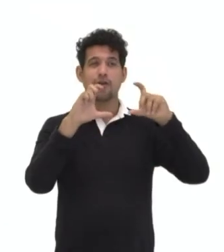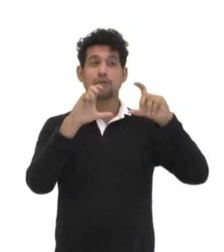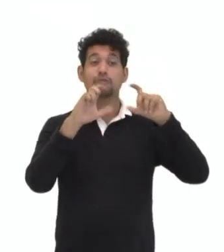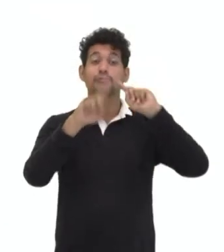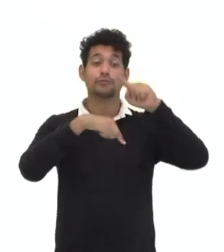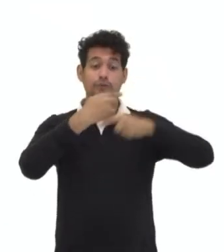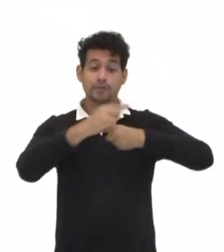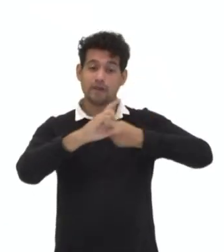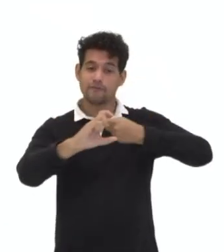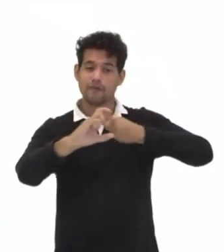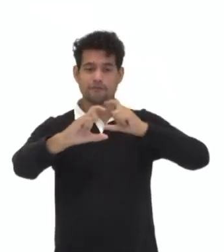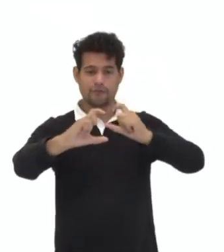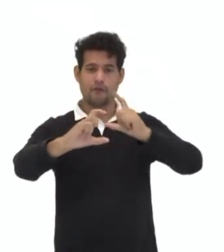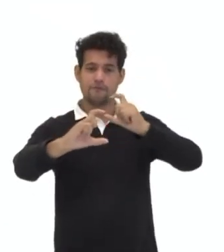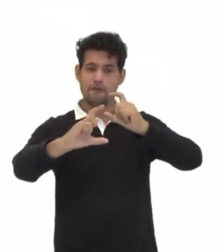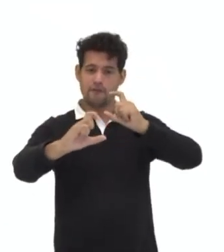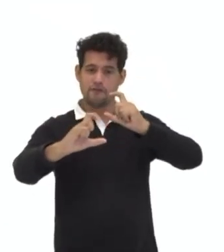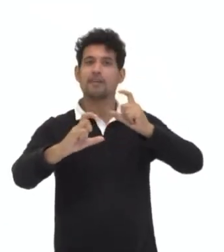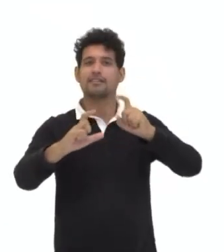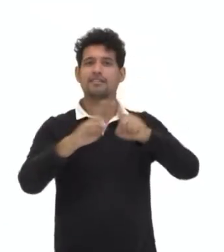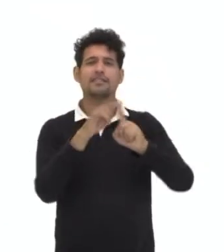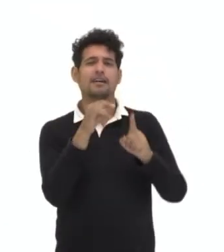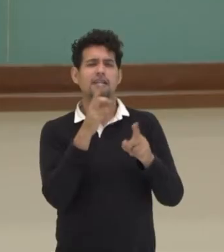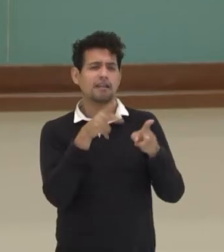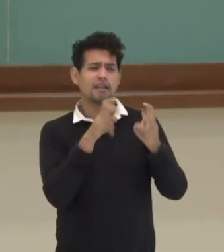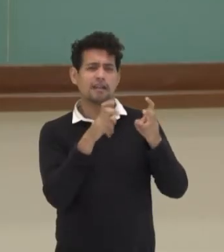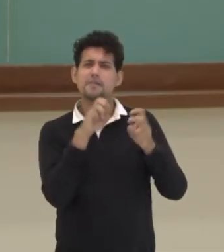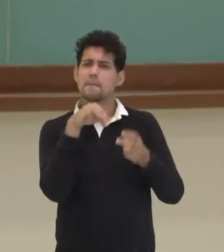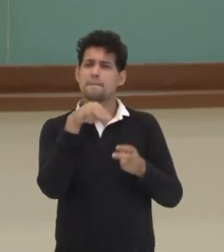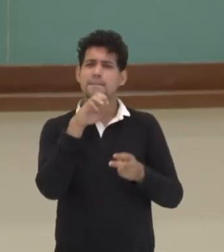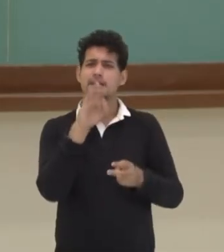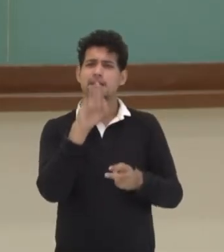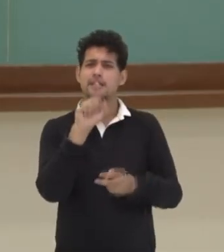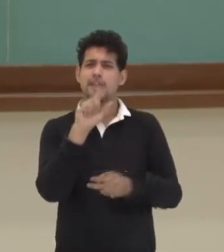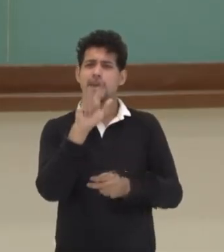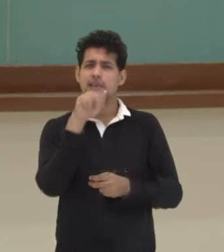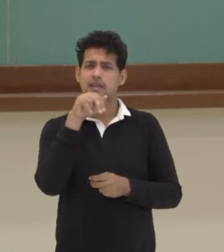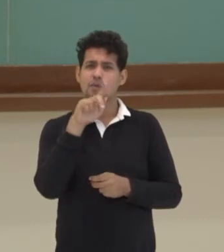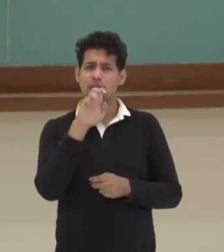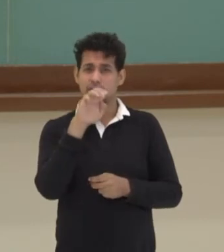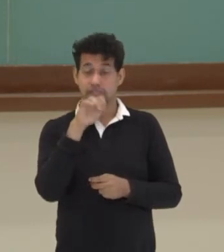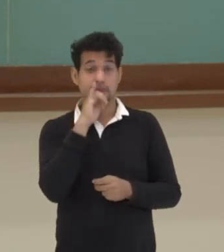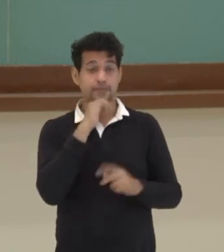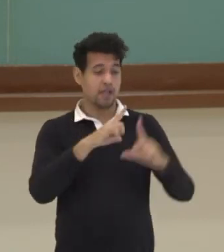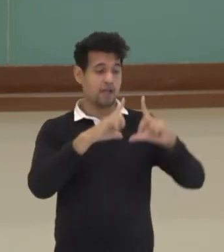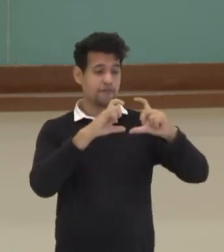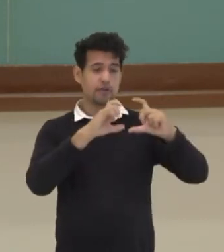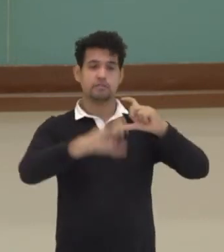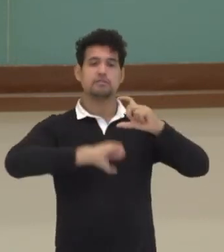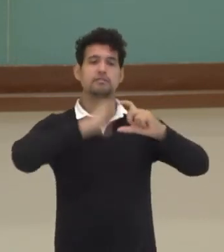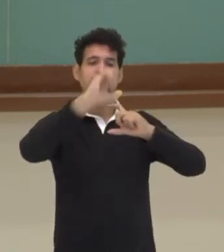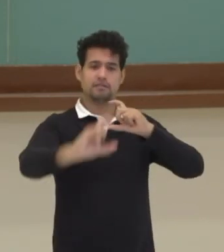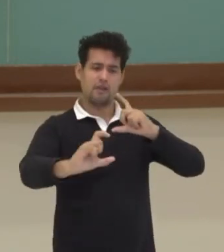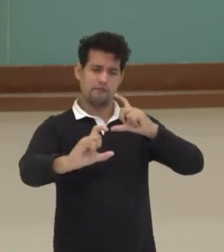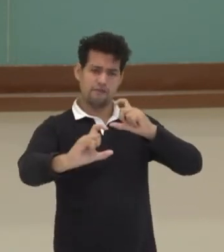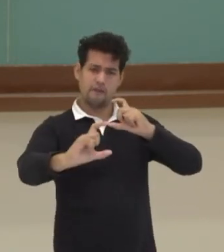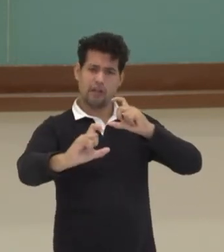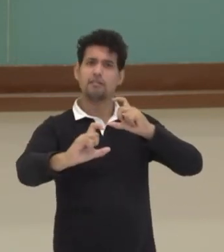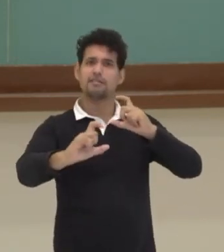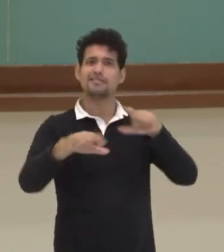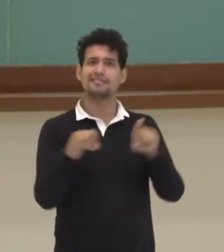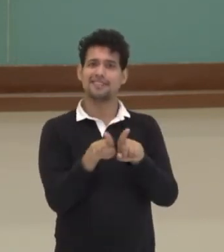você perceber um outro exemplo de metalinguagem. Então eu tenho a foto de uma foto como exemplo